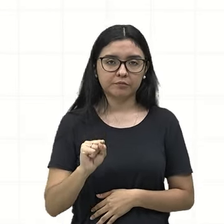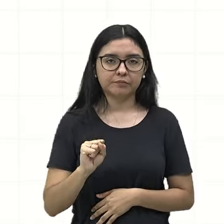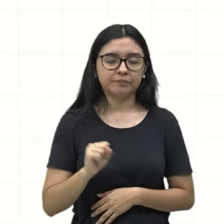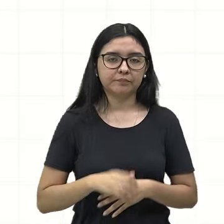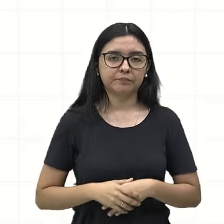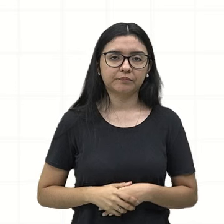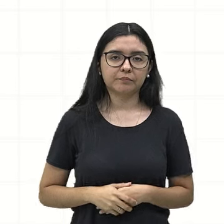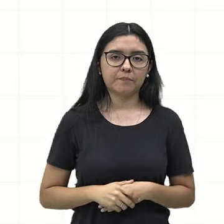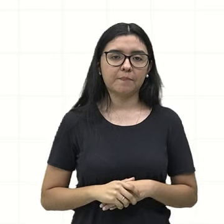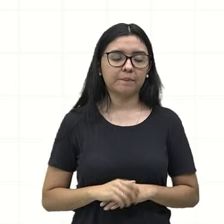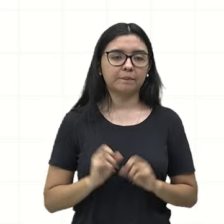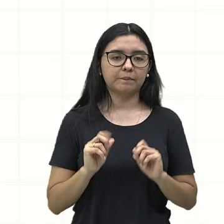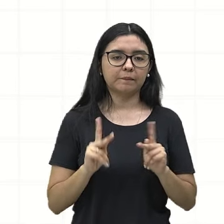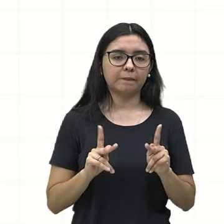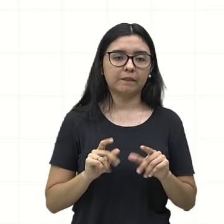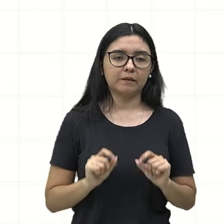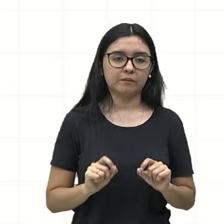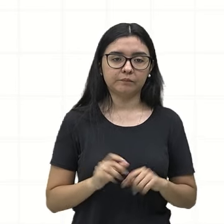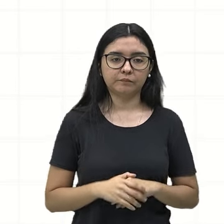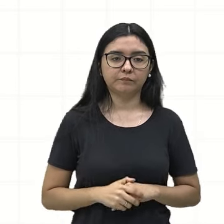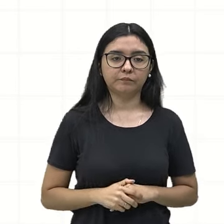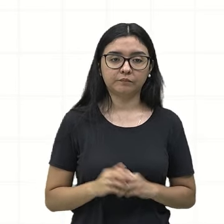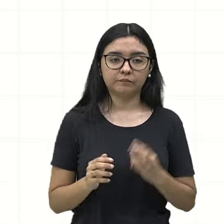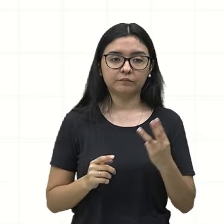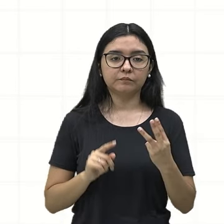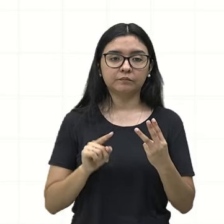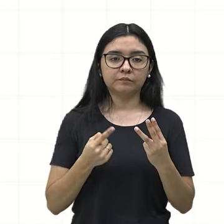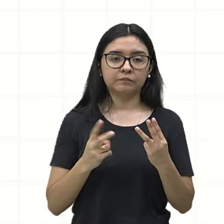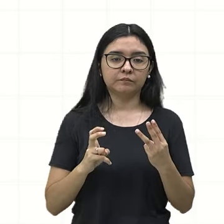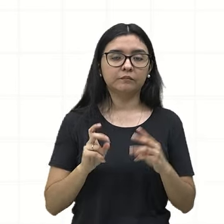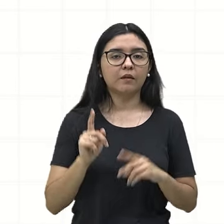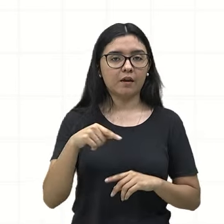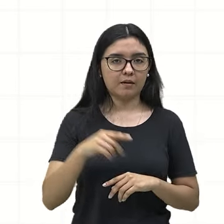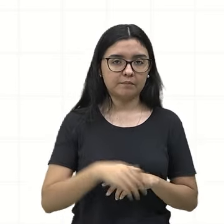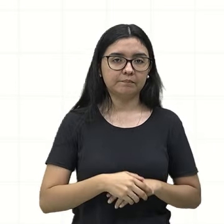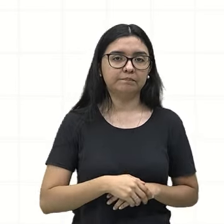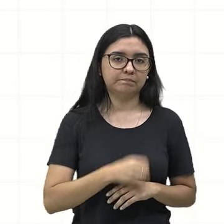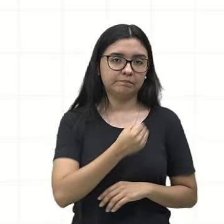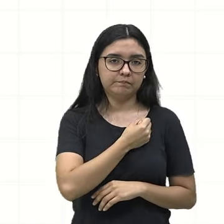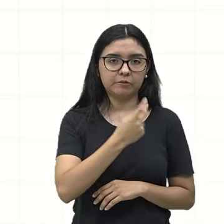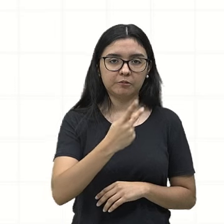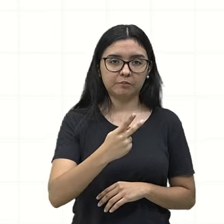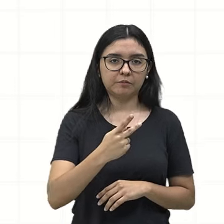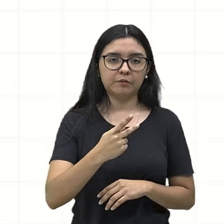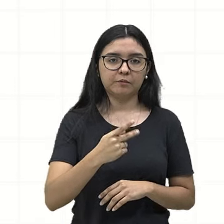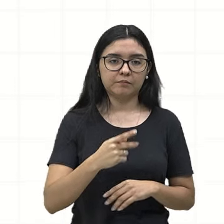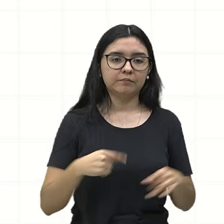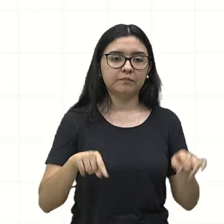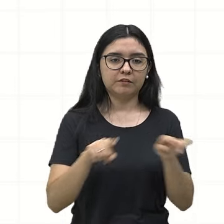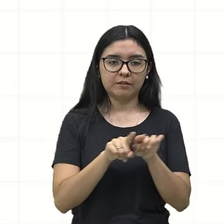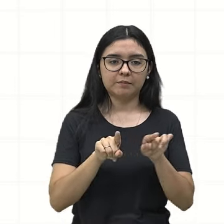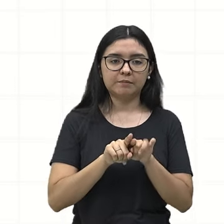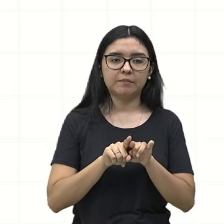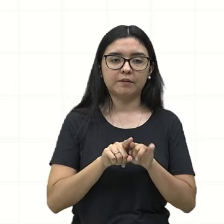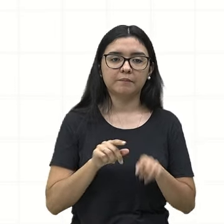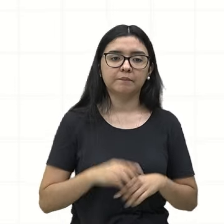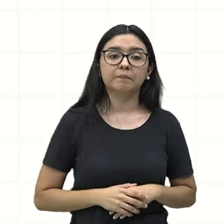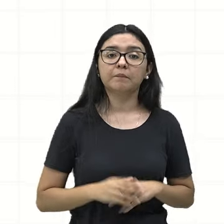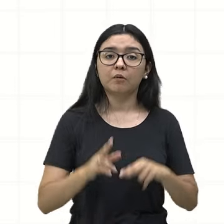gêmeos. Tudo bem? Olha só, 3 e 5 são números primos que são considerados gêmeos. Por quê? Porque a subtração,